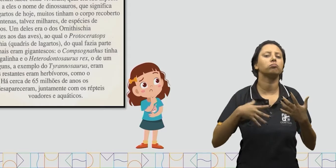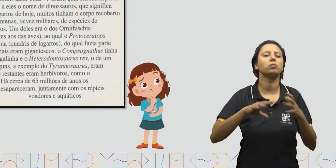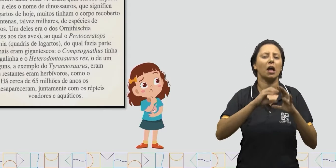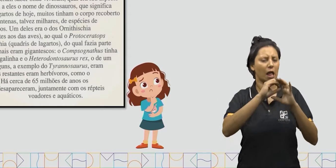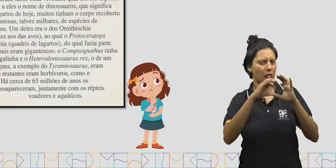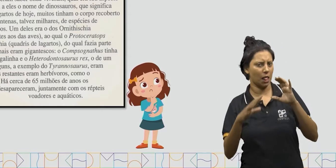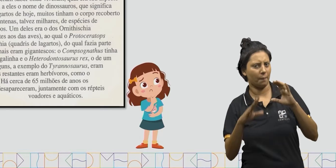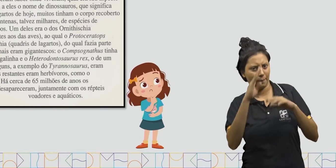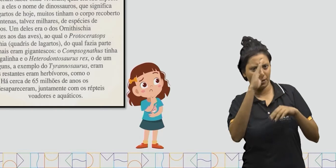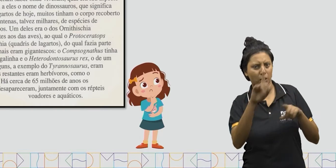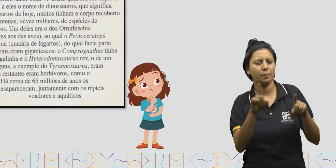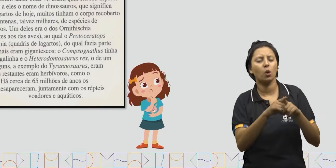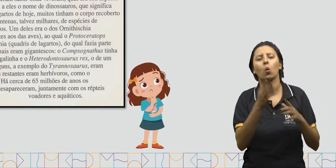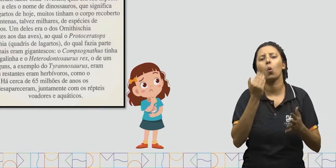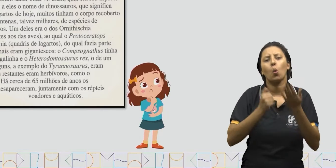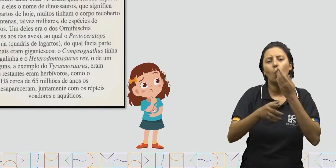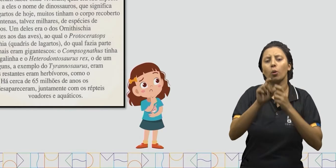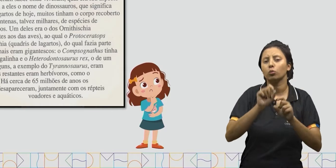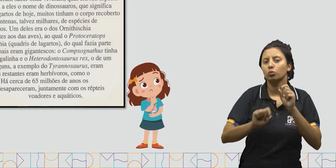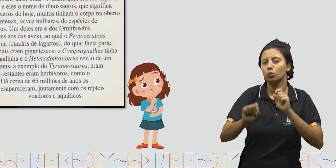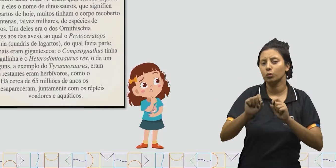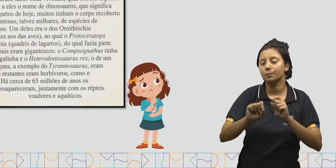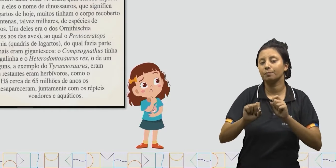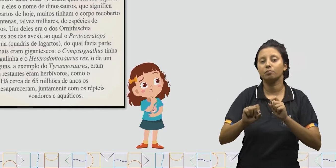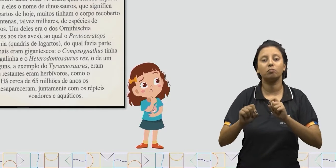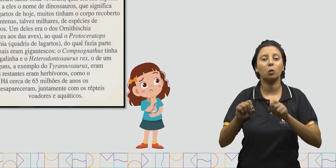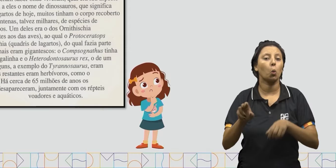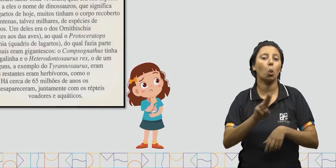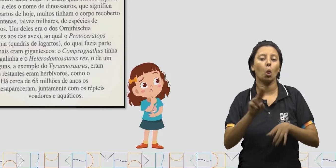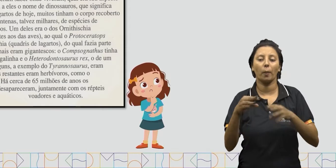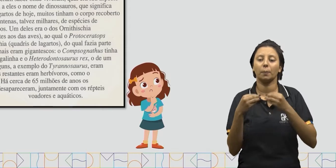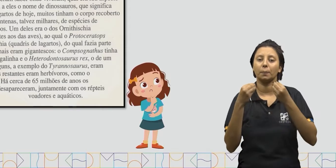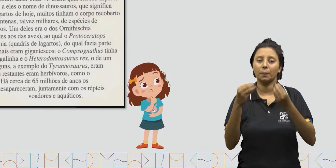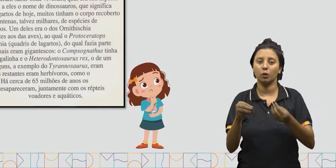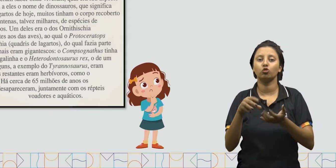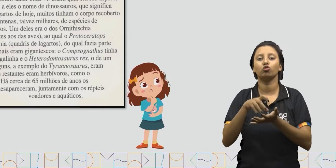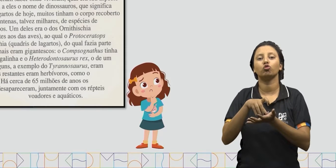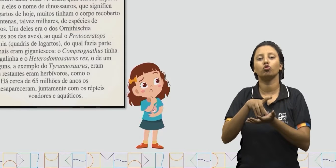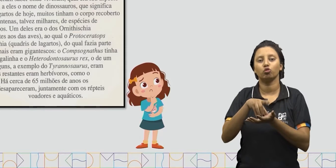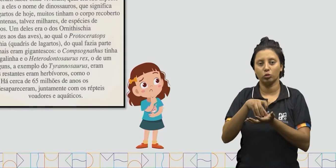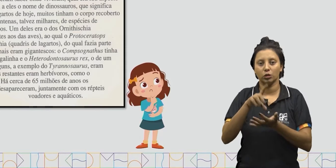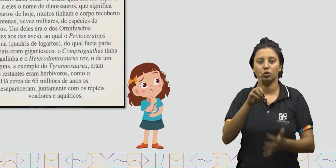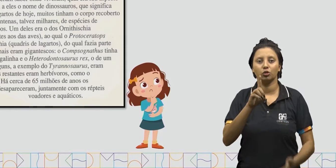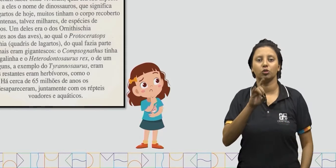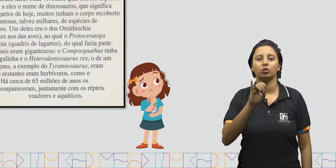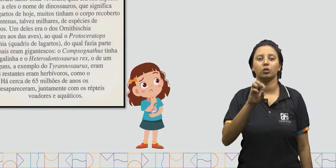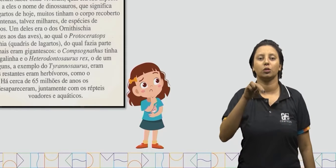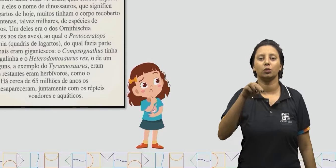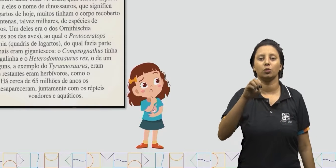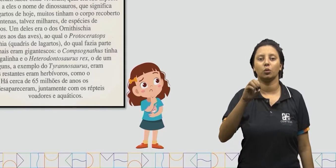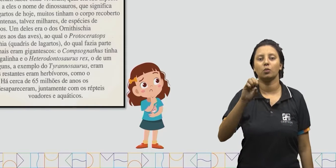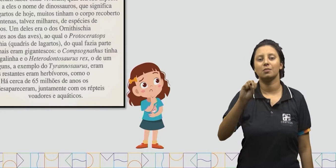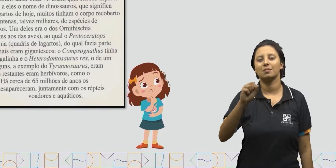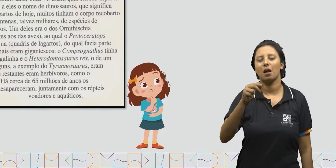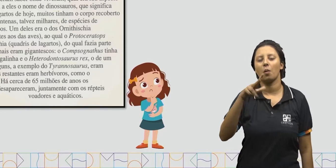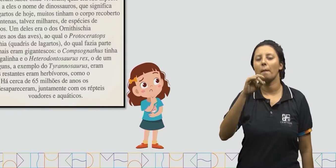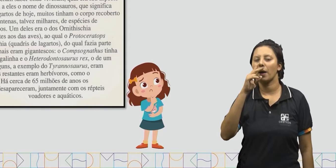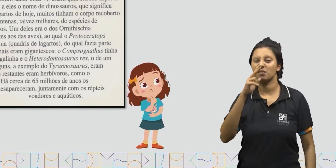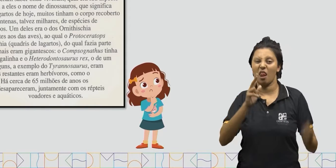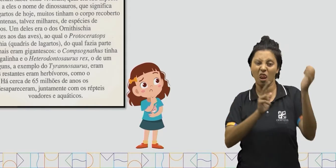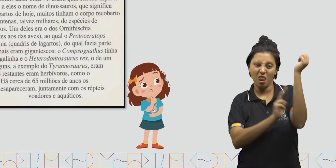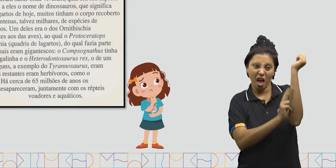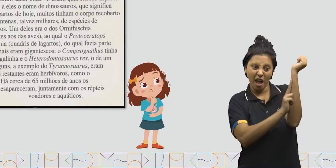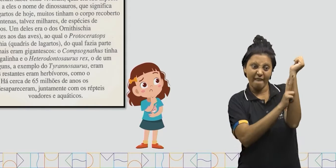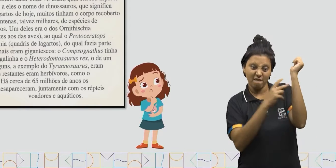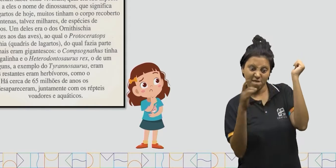e mesmo o que comiam. Deram a eles o nome de dinossauros, que significa lagartos terríveis.